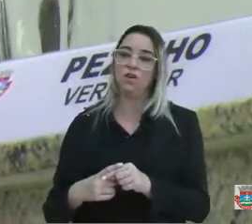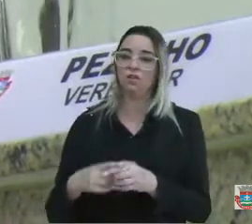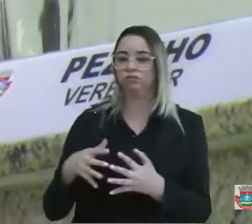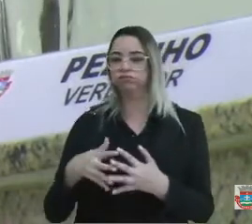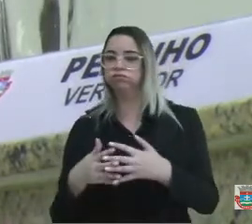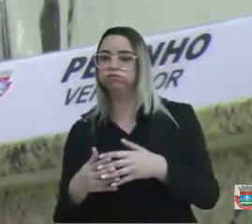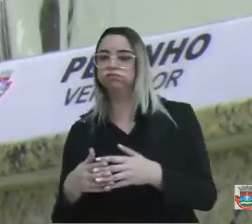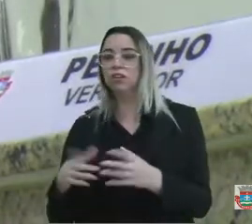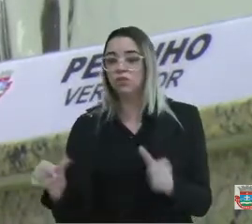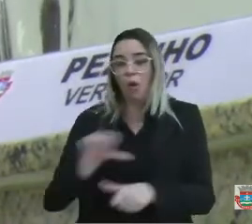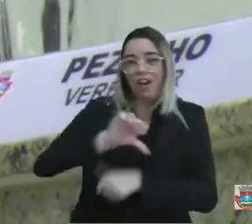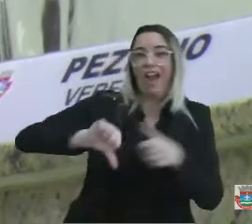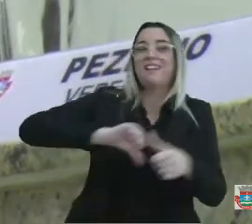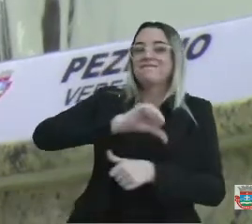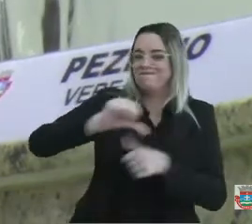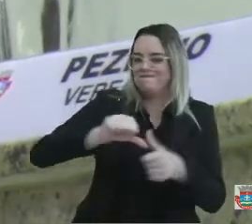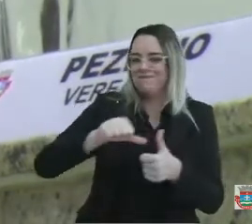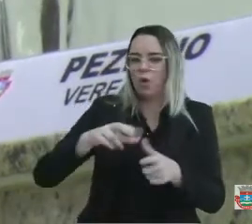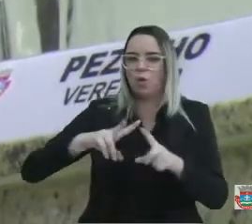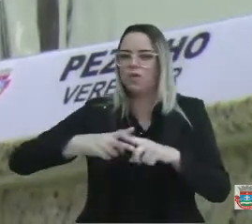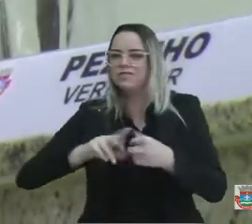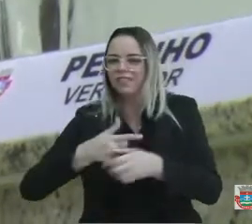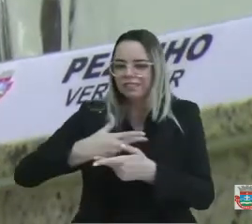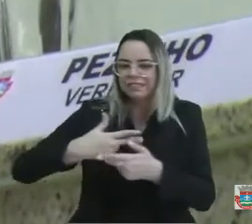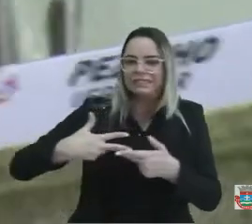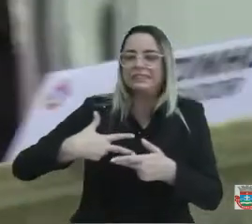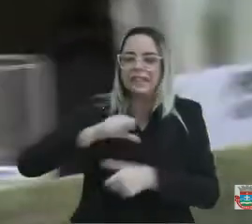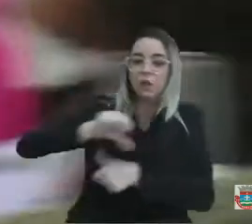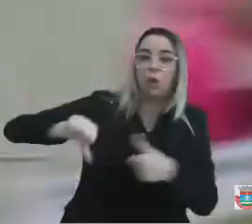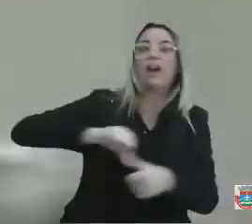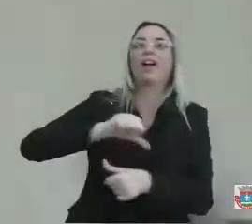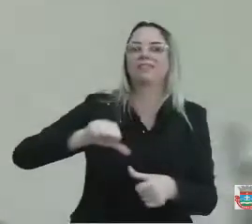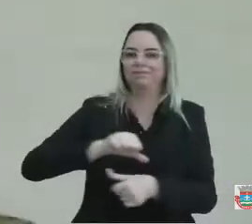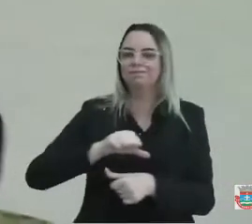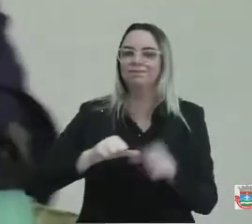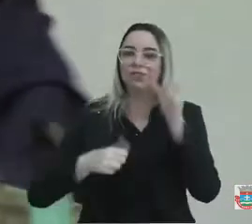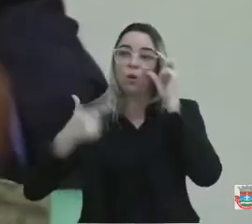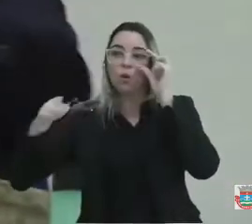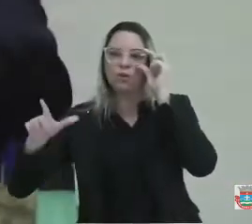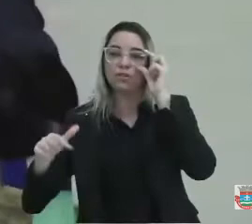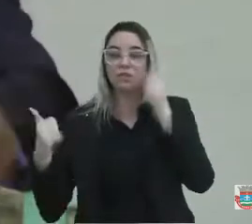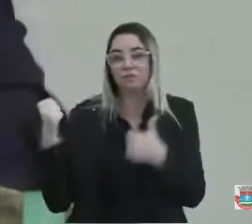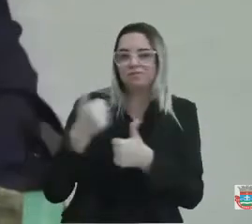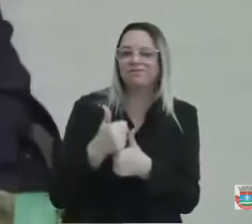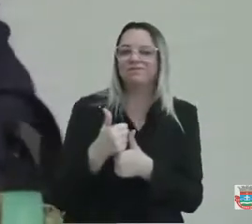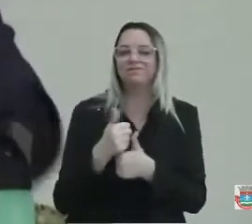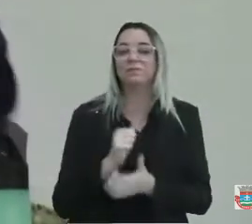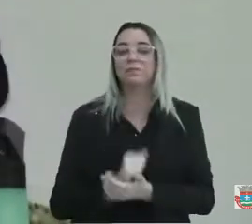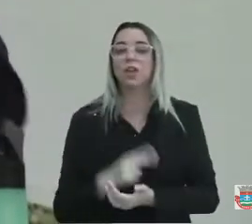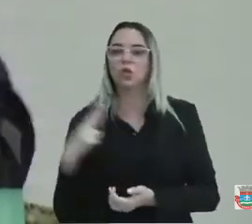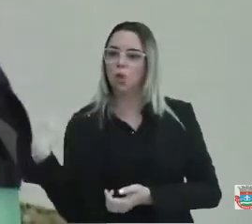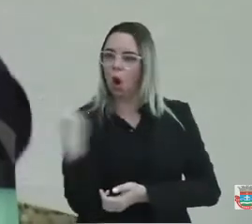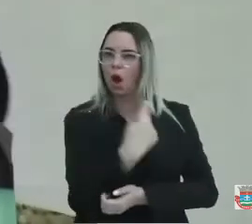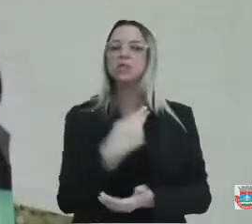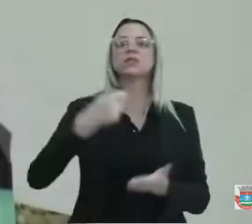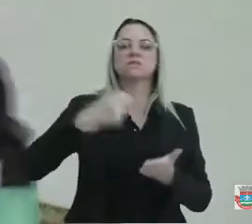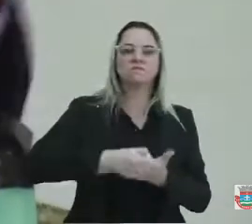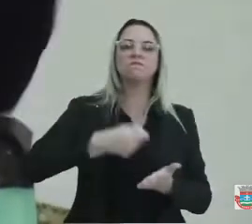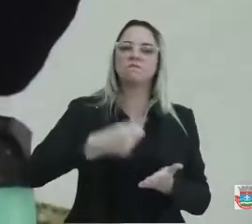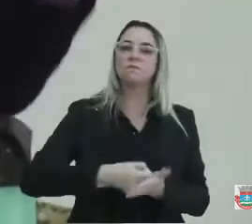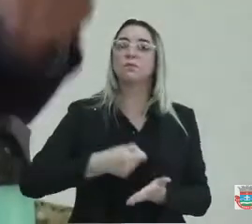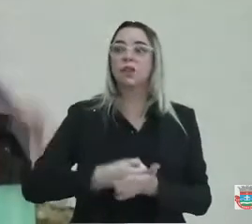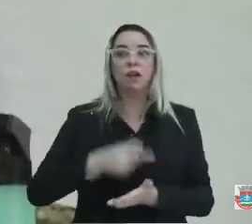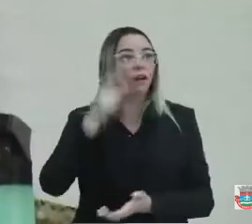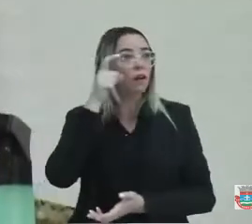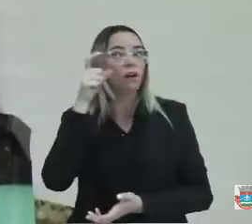já colocaram outro, viu? Obrigado, colega Neide. Então, para você ver que a gente também está aqui, estou cobrando, estou